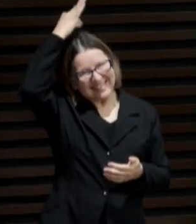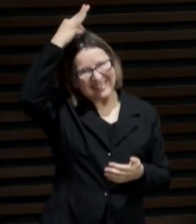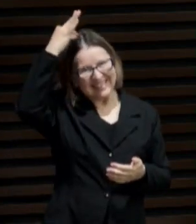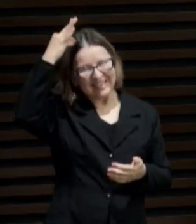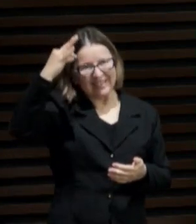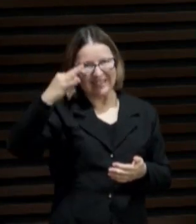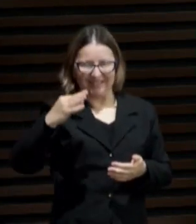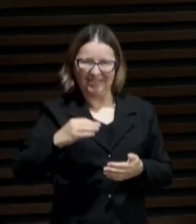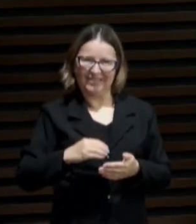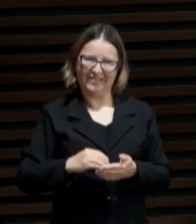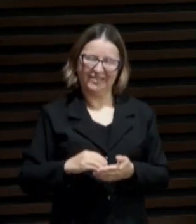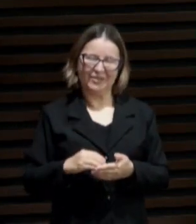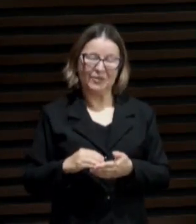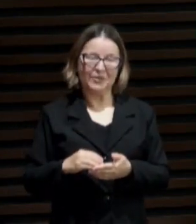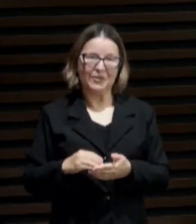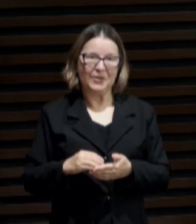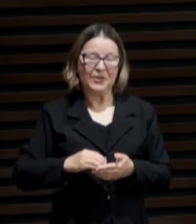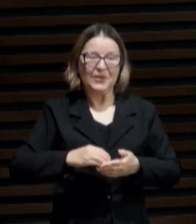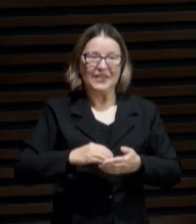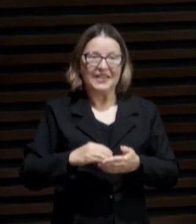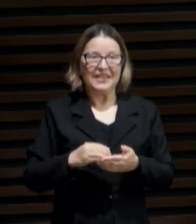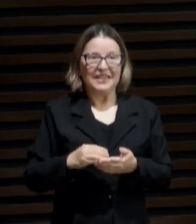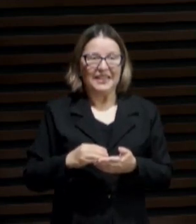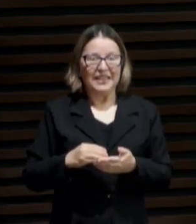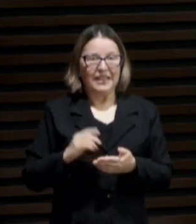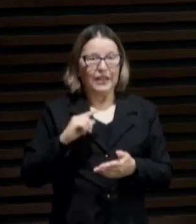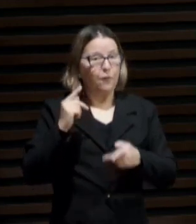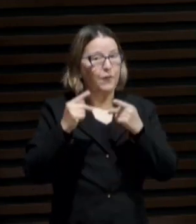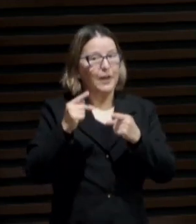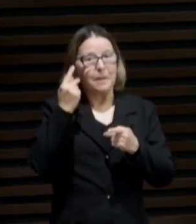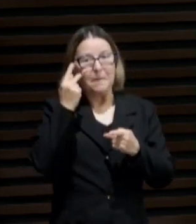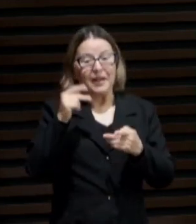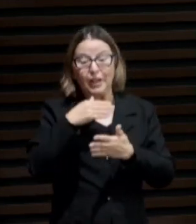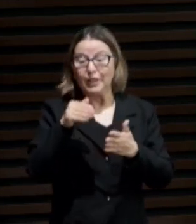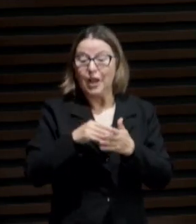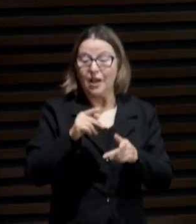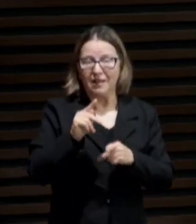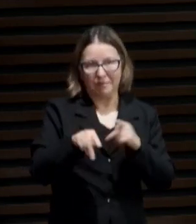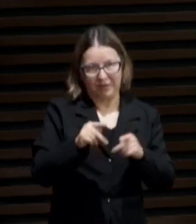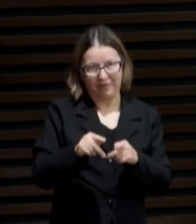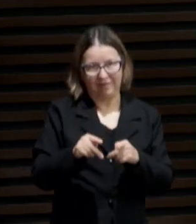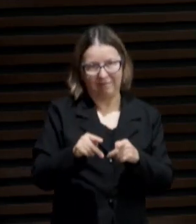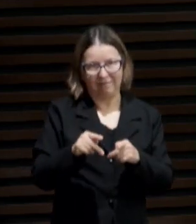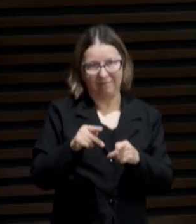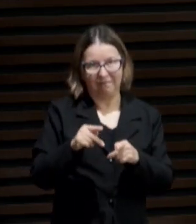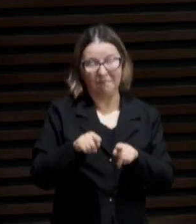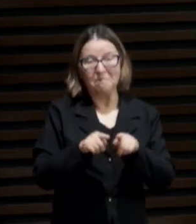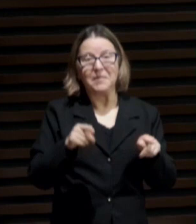ele está dizendo isso aqui, ele está dizendo isso não é para todo o mundo, é para um público específico.